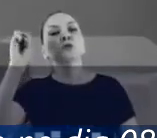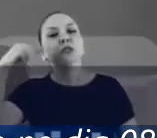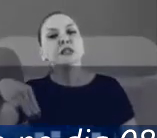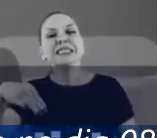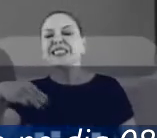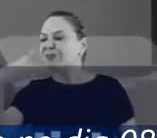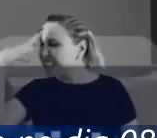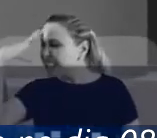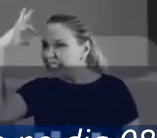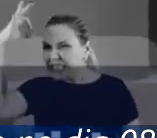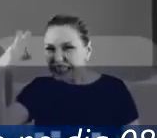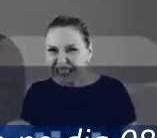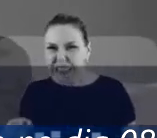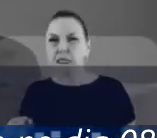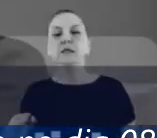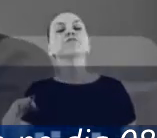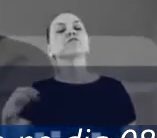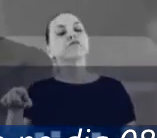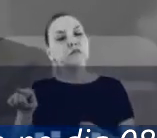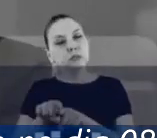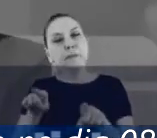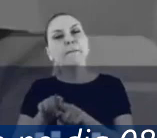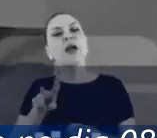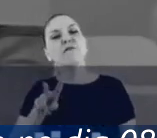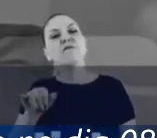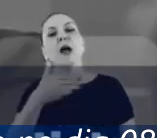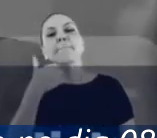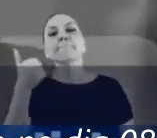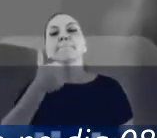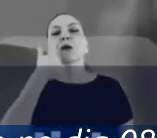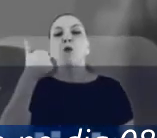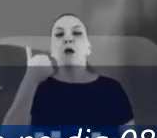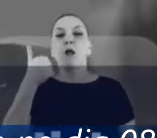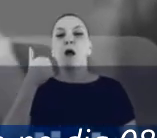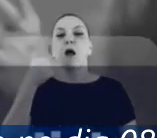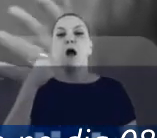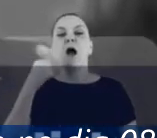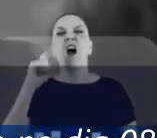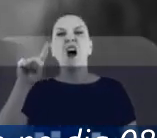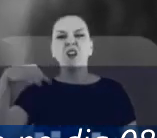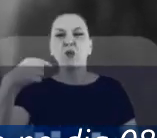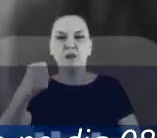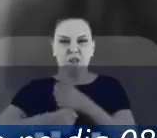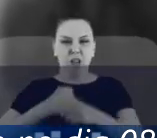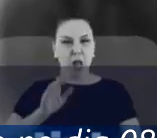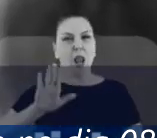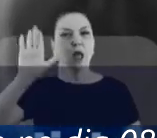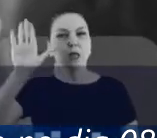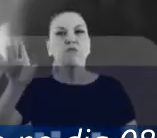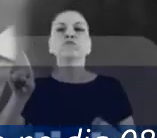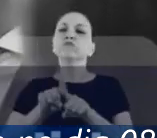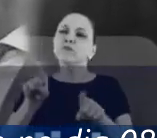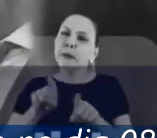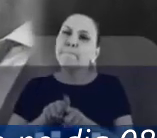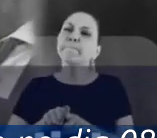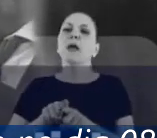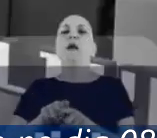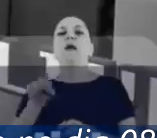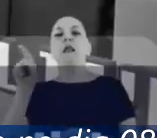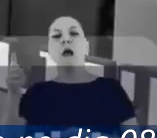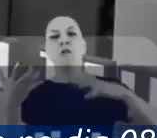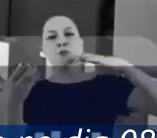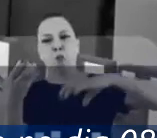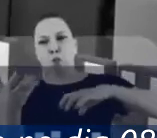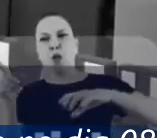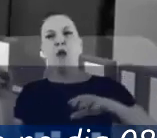apareceu a imagem da CNN daquele cara chutando uma porta que estava aberta com fraternizando com